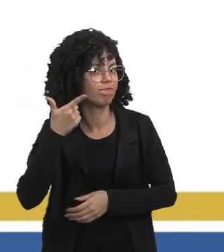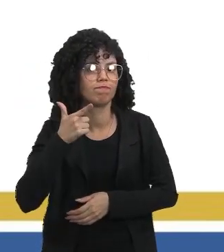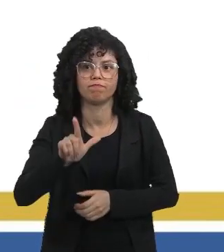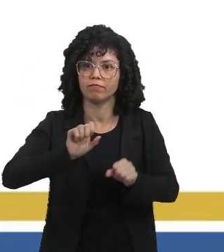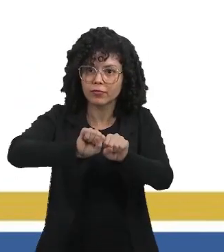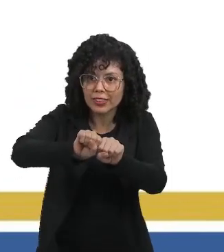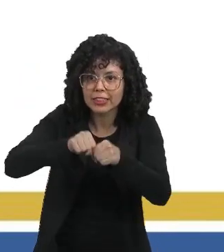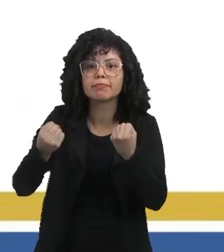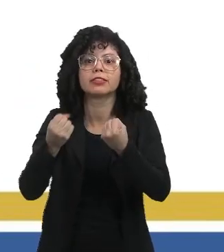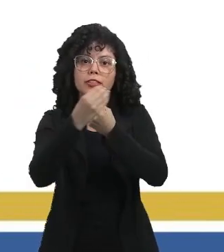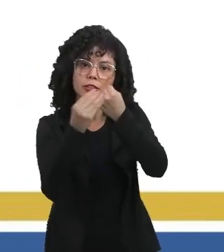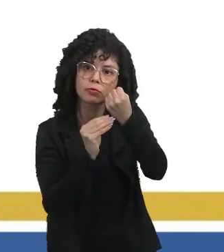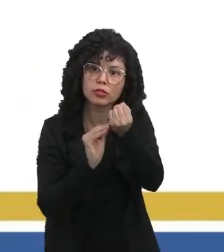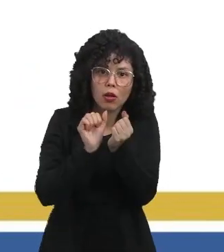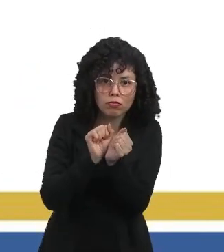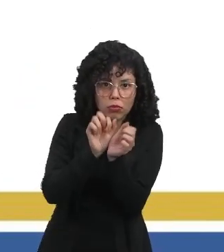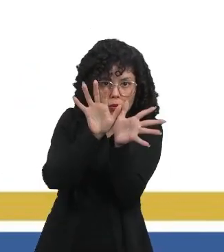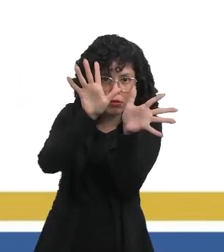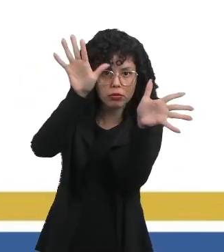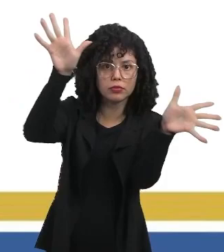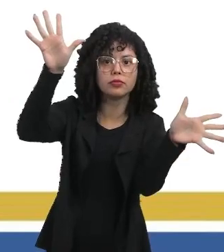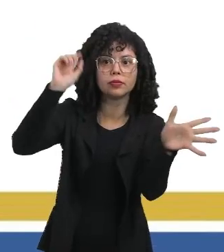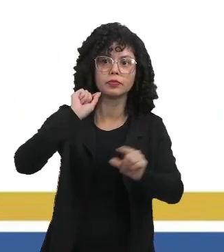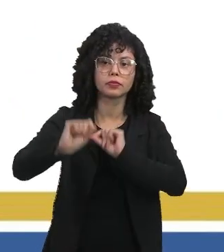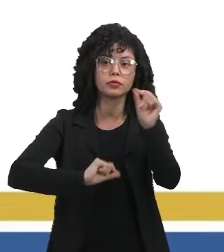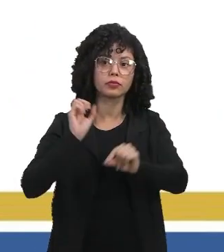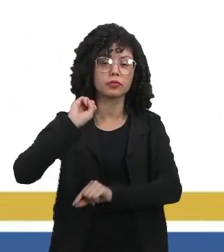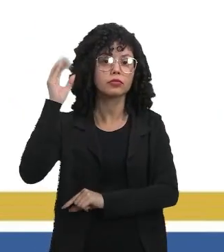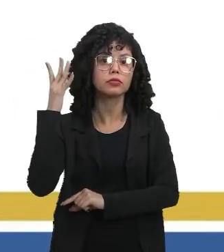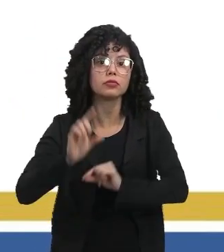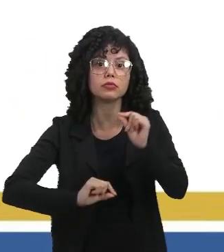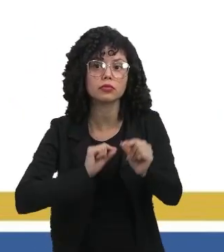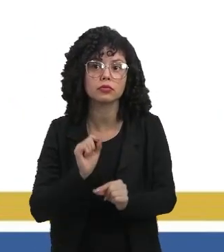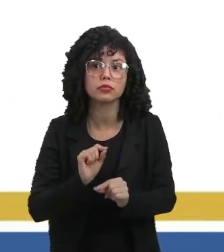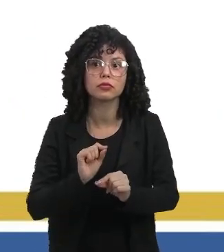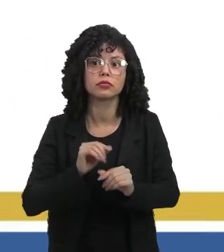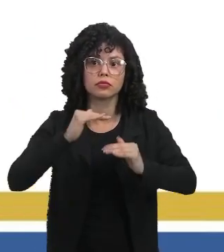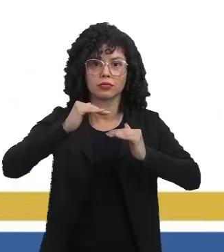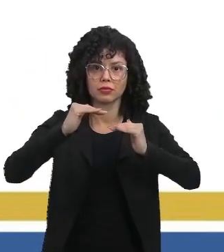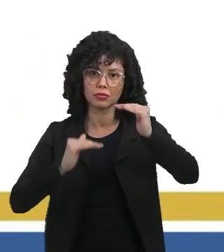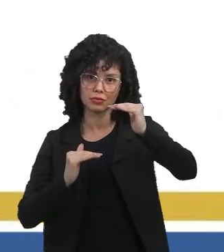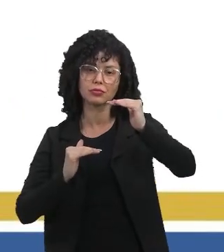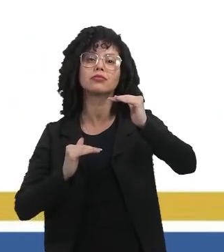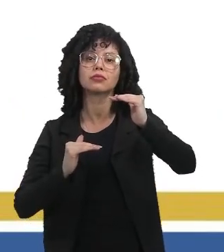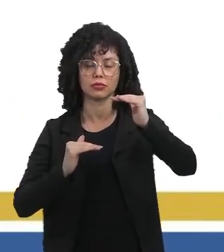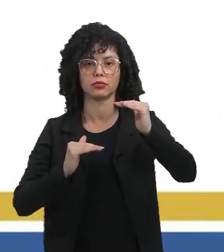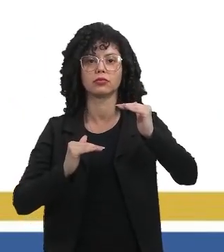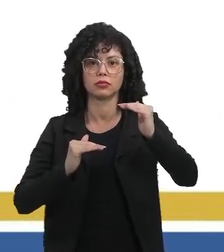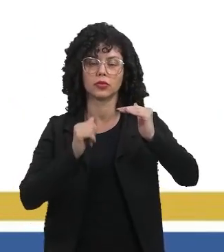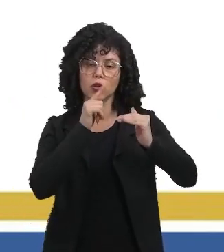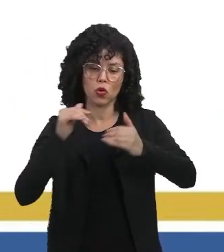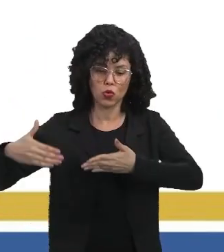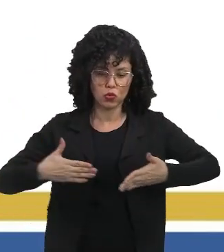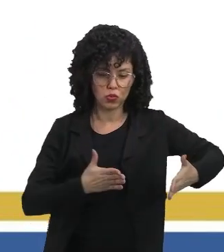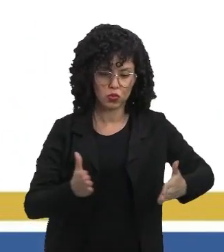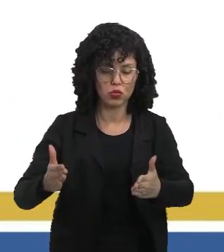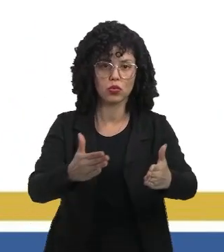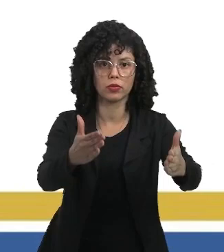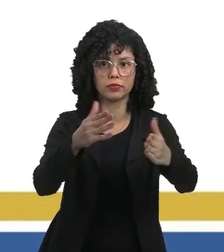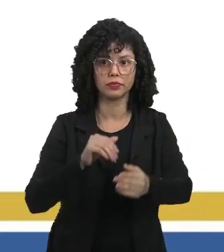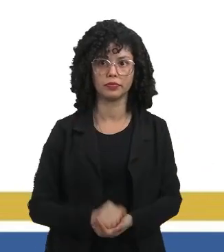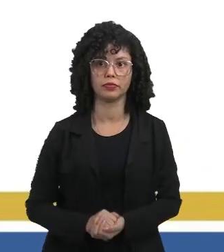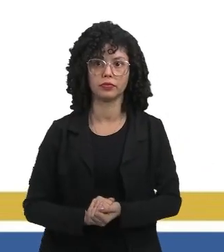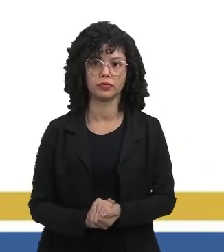moléculas ramificadas e isso daí ocasiona um desequilíbrio ambiental nos rios a